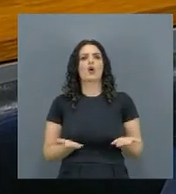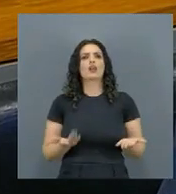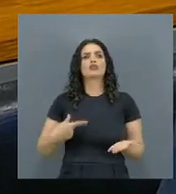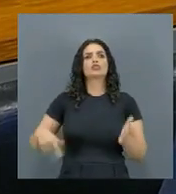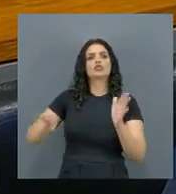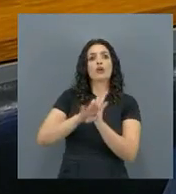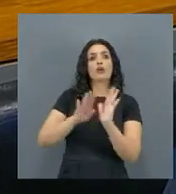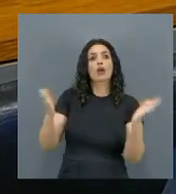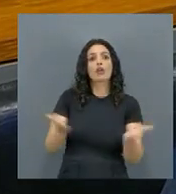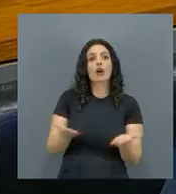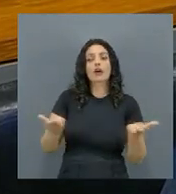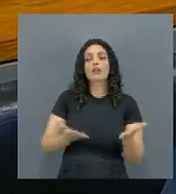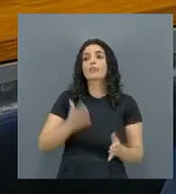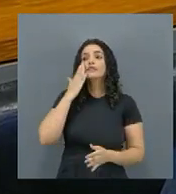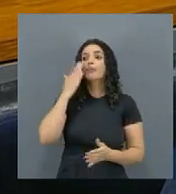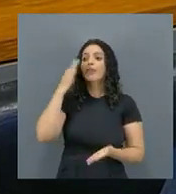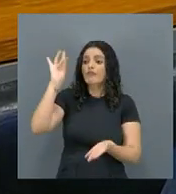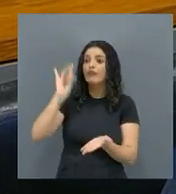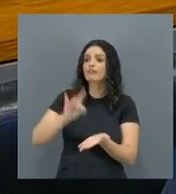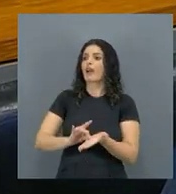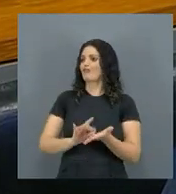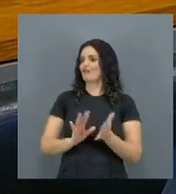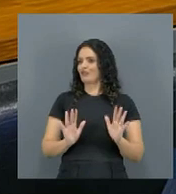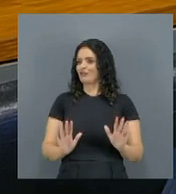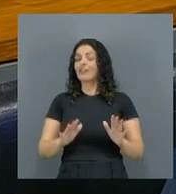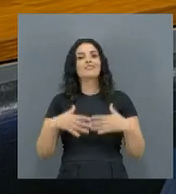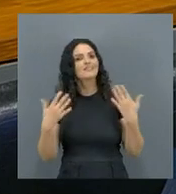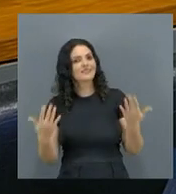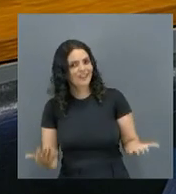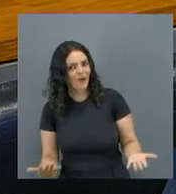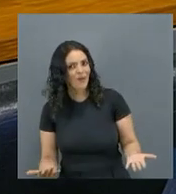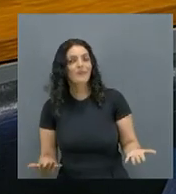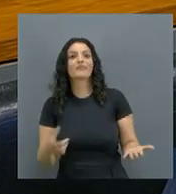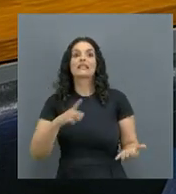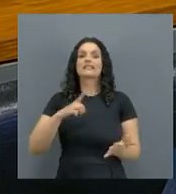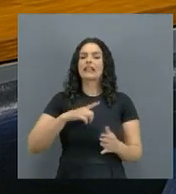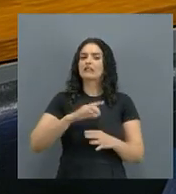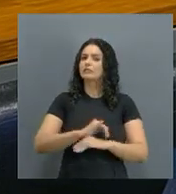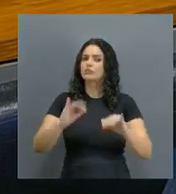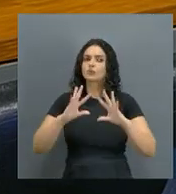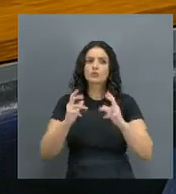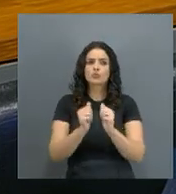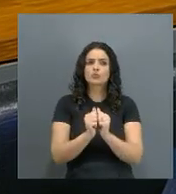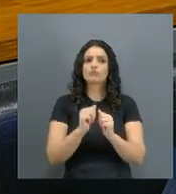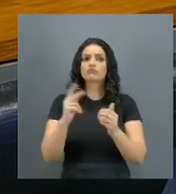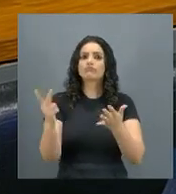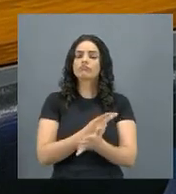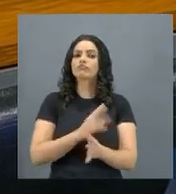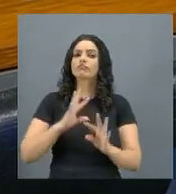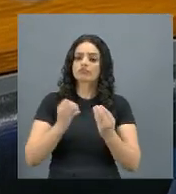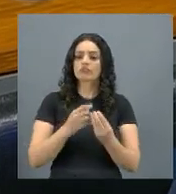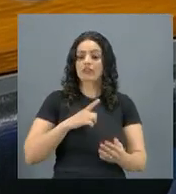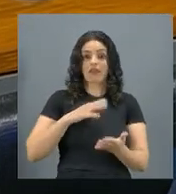tão importante da hora e da verdade. Então, diante desses trechos, desses fatos tenebrosos aqui citados, todos extraídos